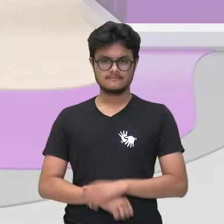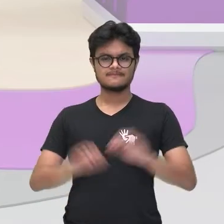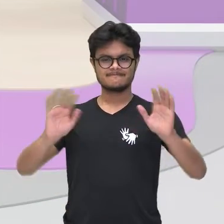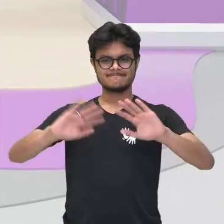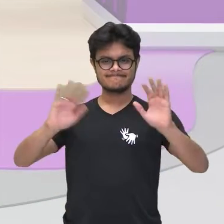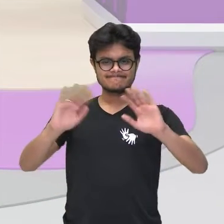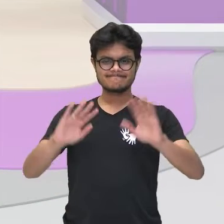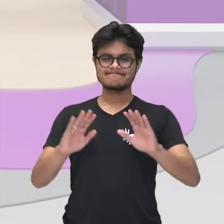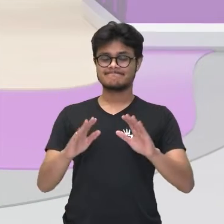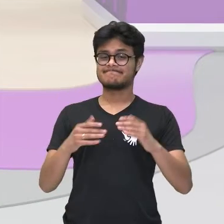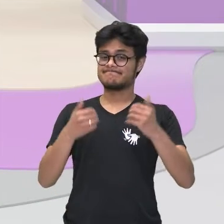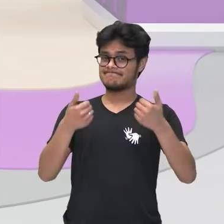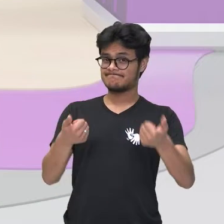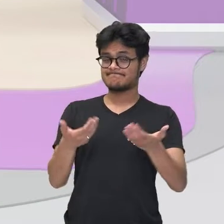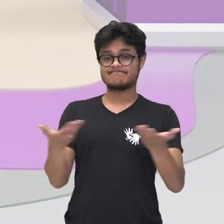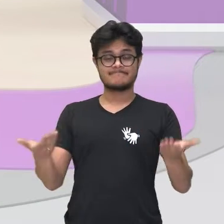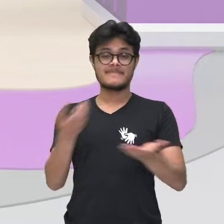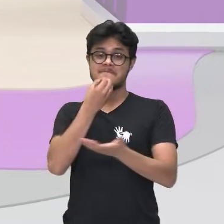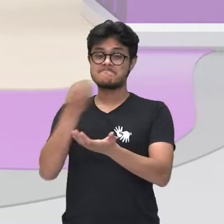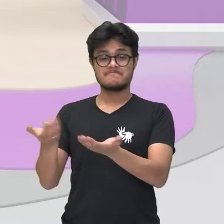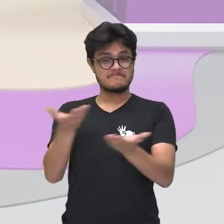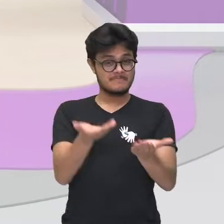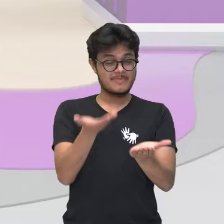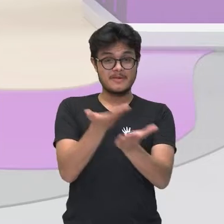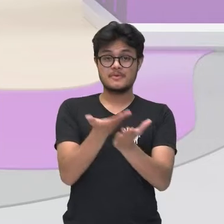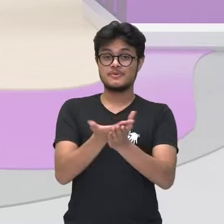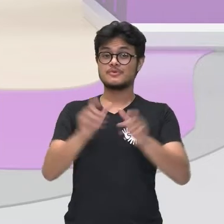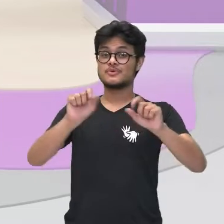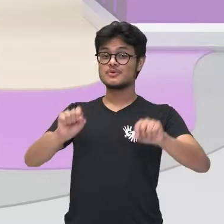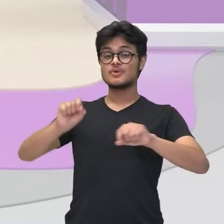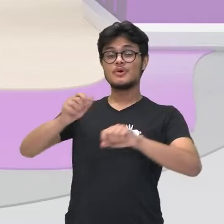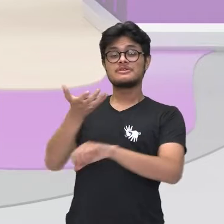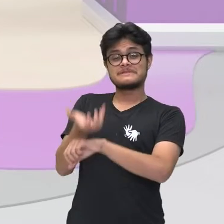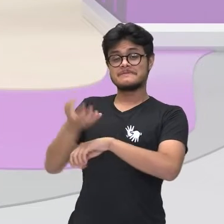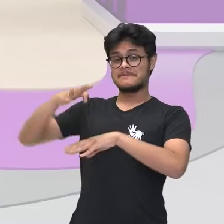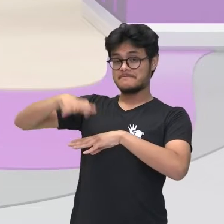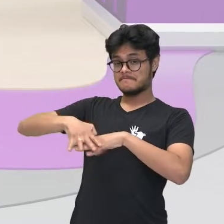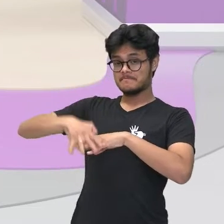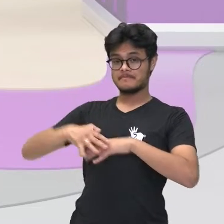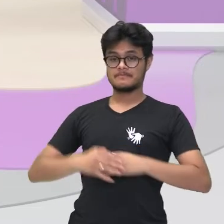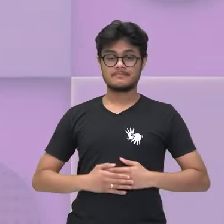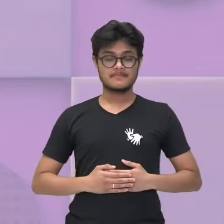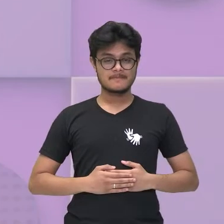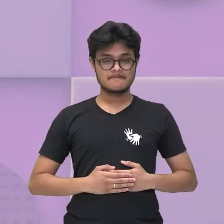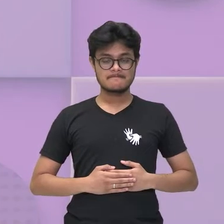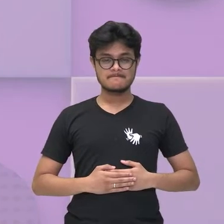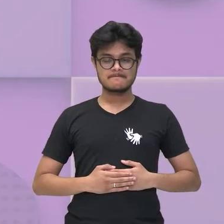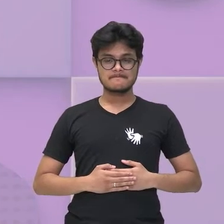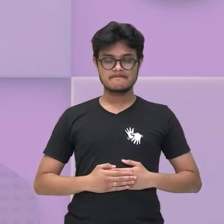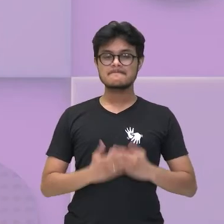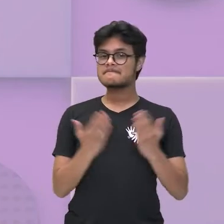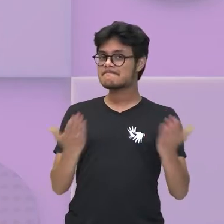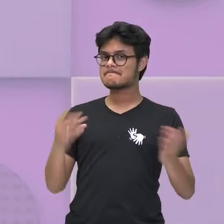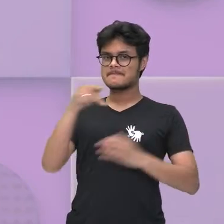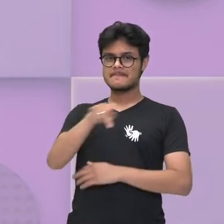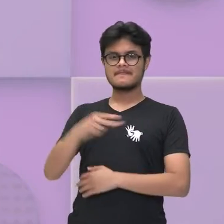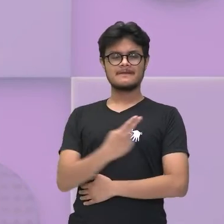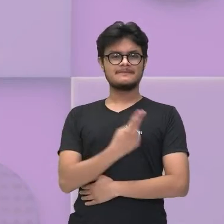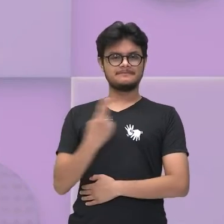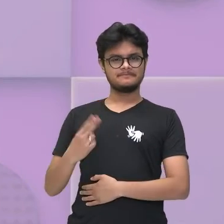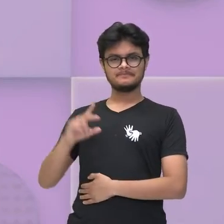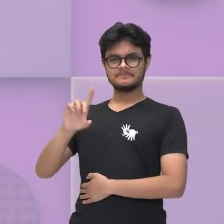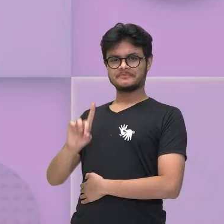Olá a todos, sejam bem-vindos a mais uma aula de matemática. Eu sou a